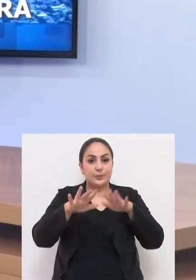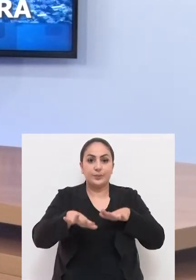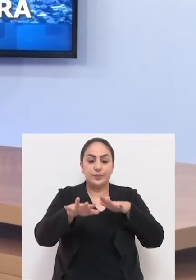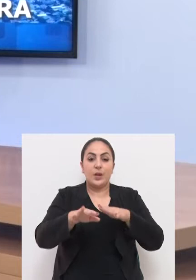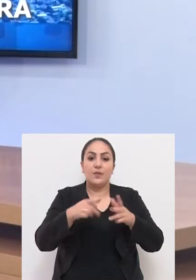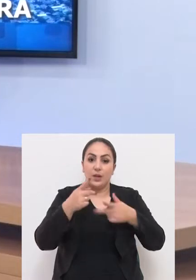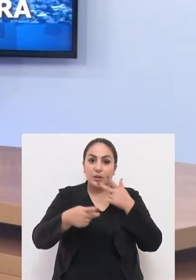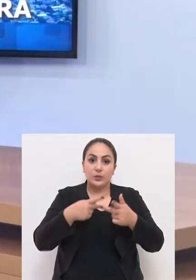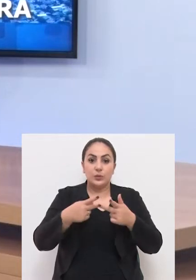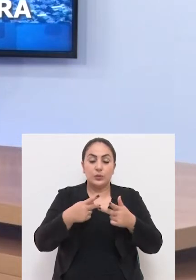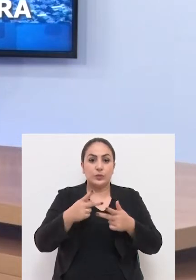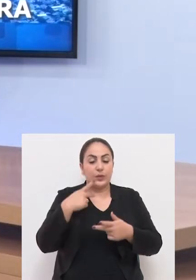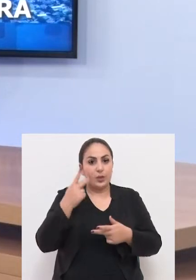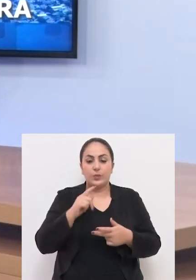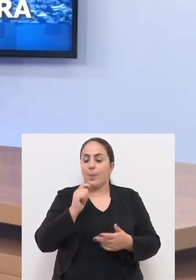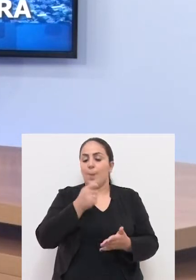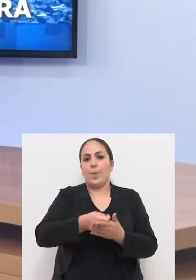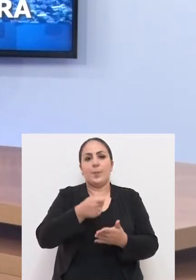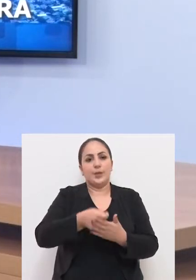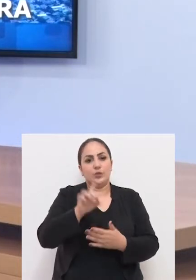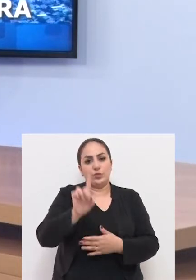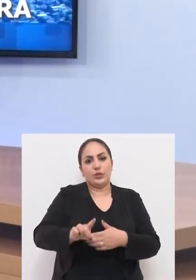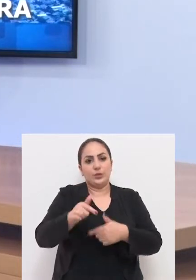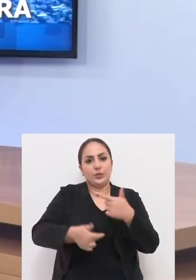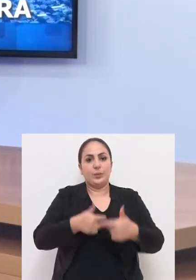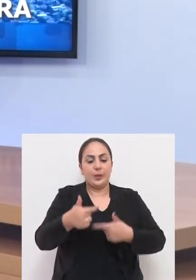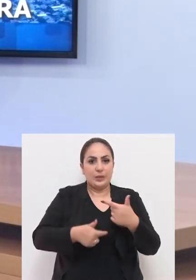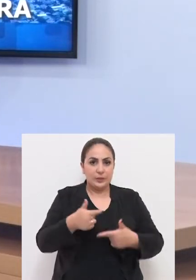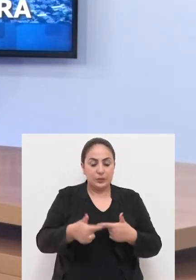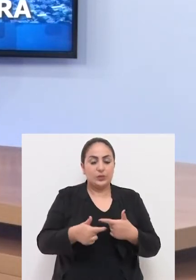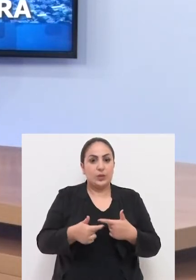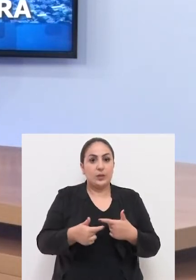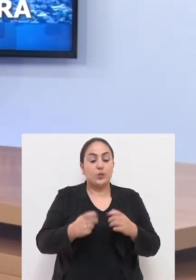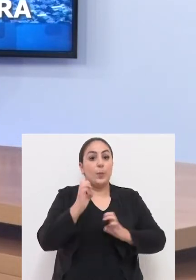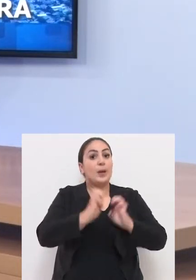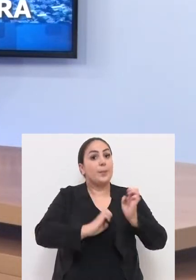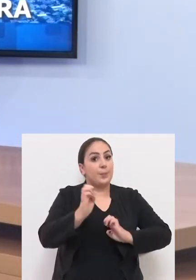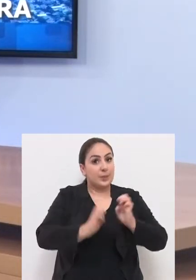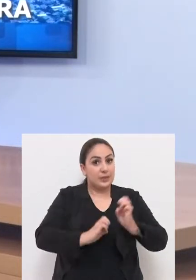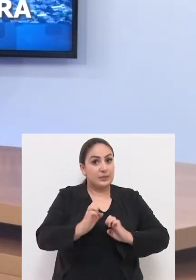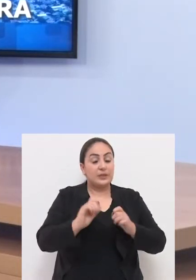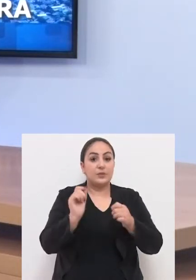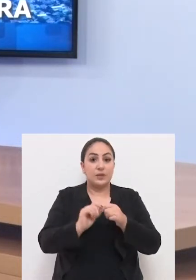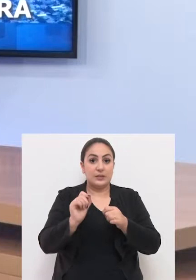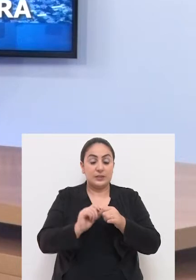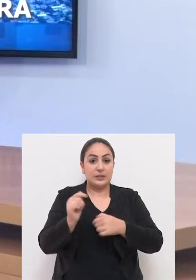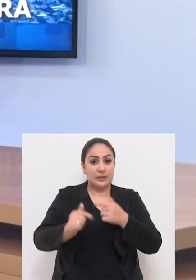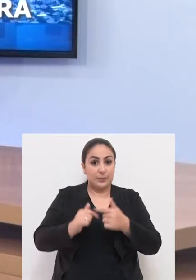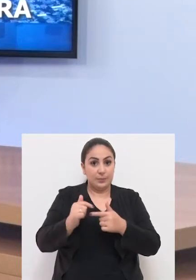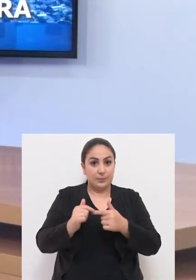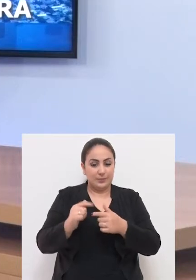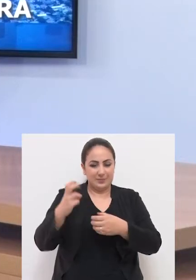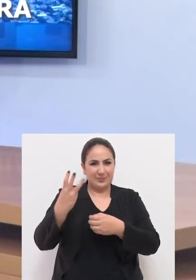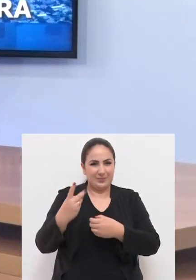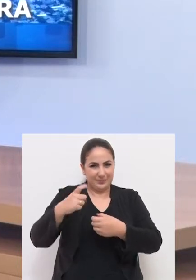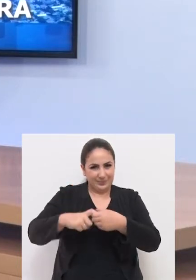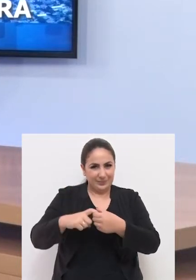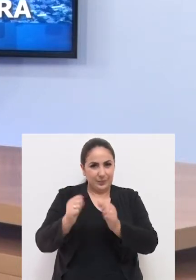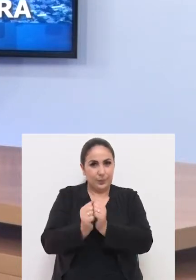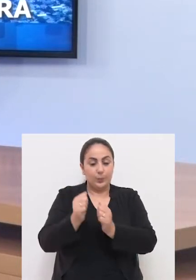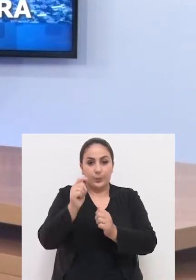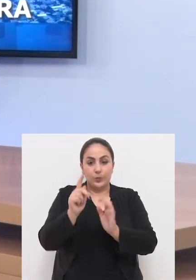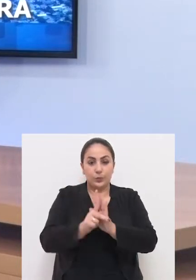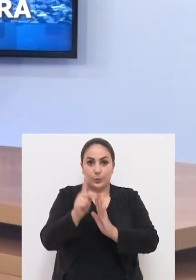das manifestações dos vereadores foi o não pagamento de direitos trabalhistas por parte de uma empresa que prestava